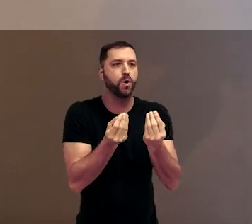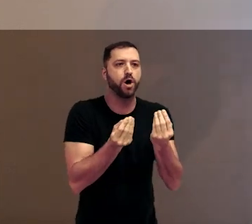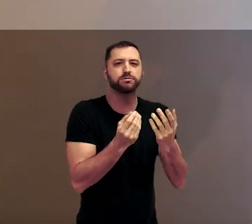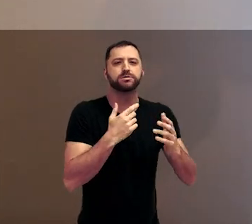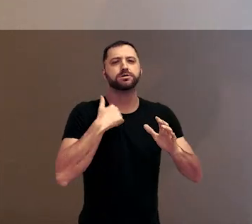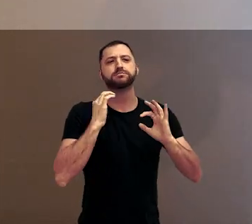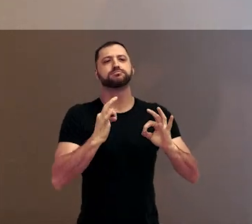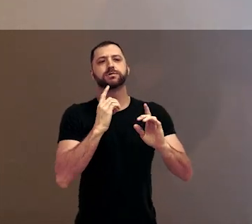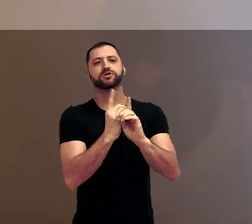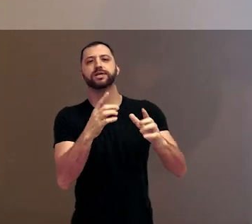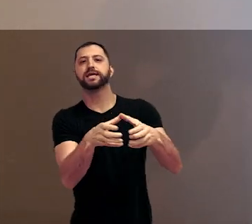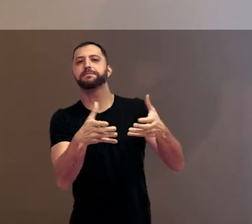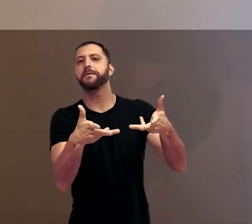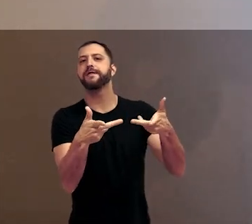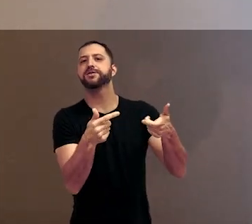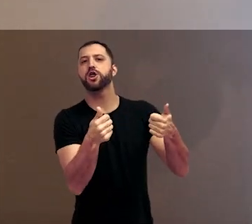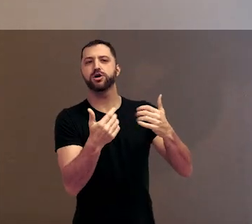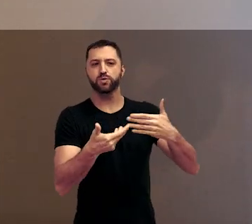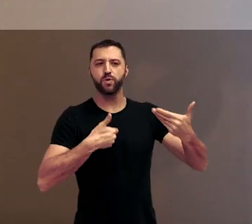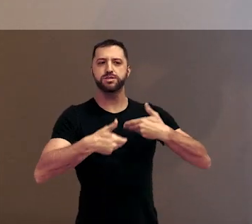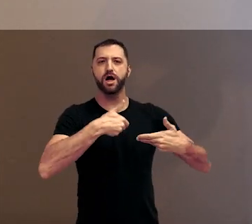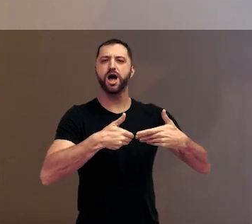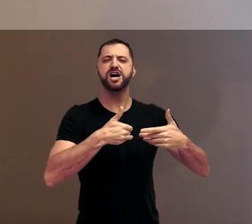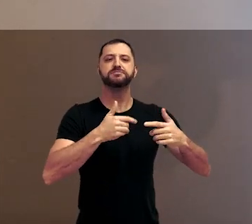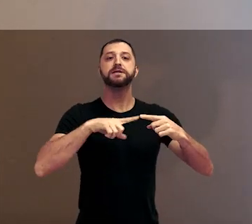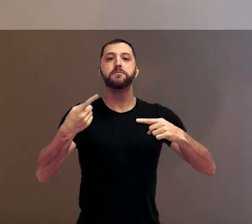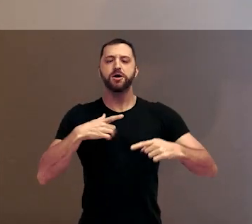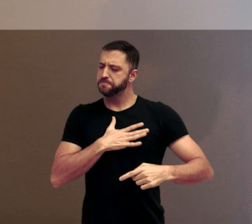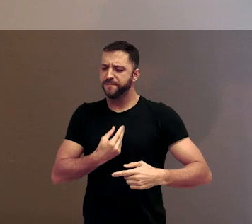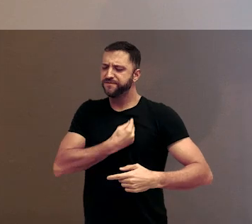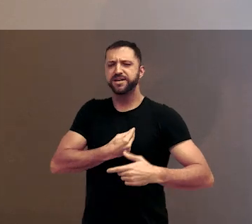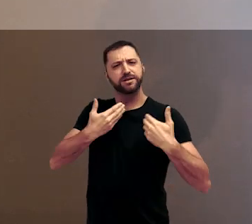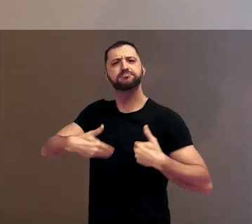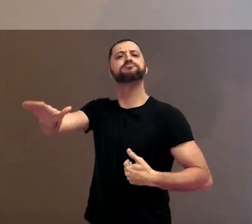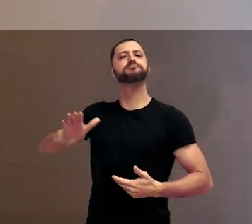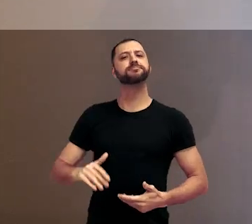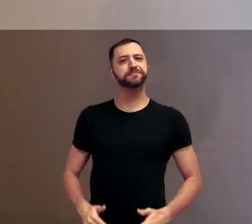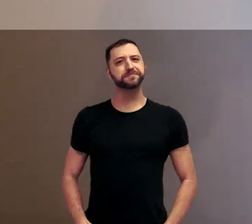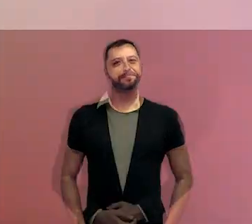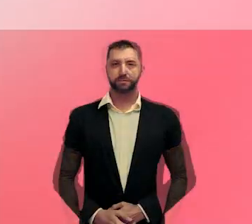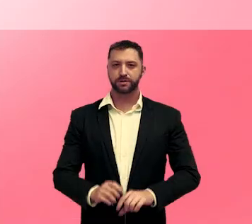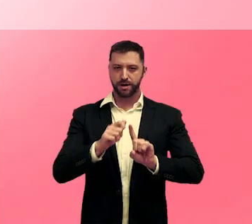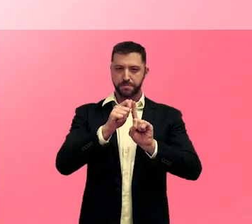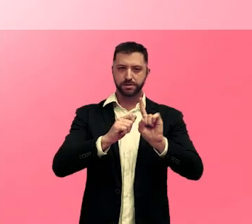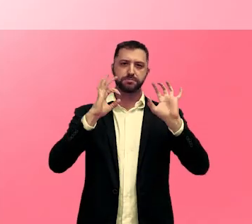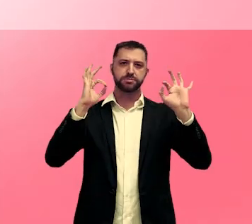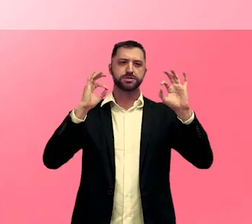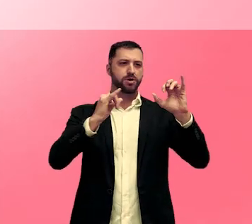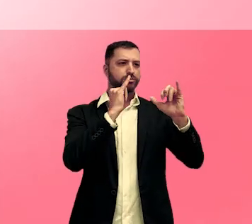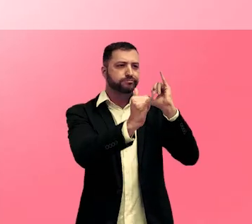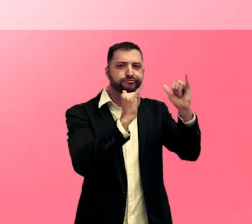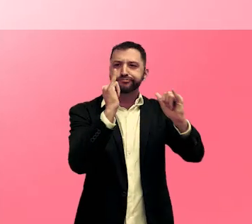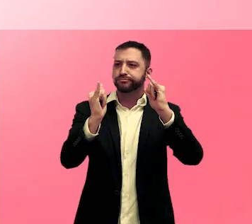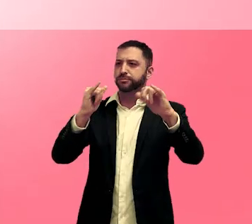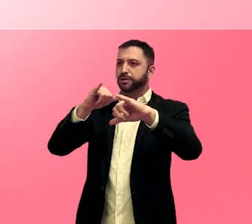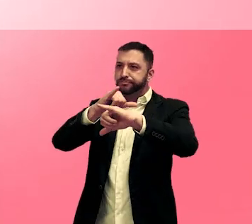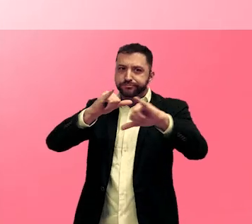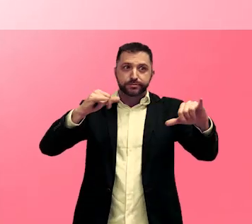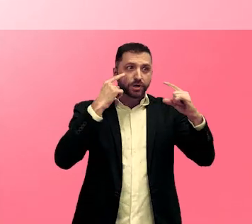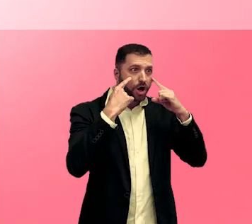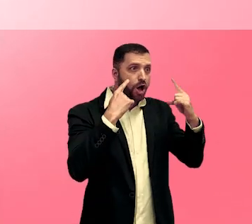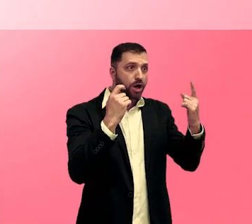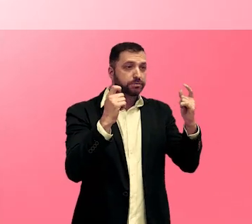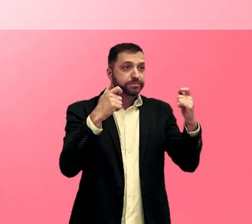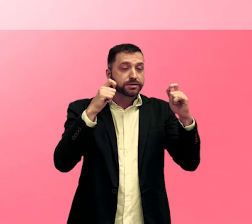que tomar, eu sabia que a minha equipe era maravilhosa, e o que que eu resolvi fazer? Resolvi cuidar da minha vida. Neste mês especial de